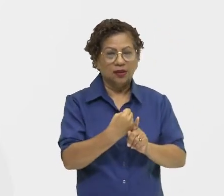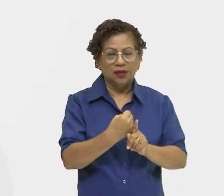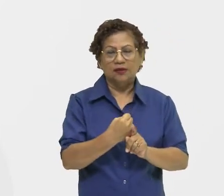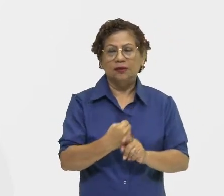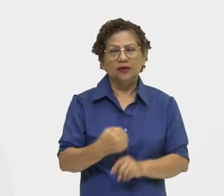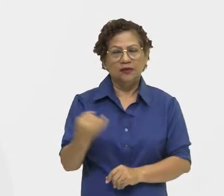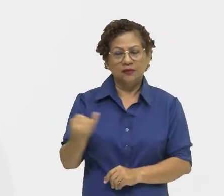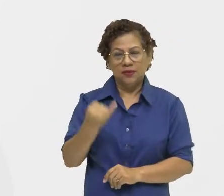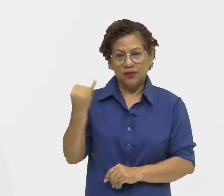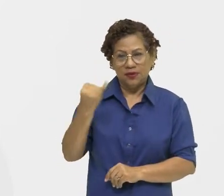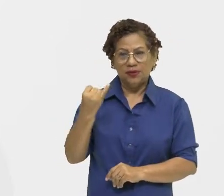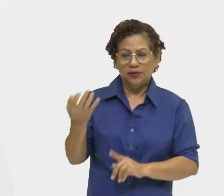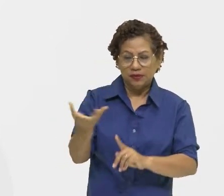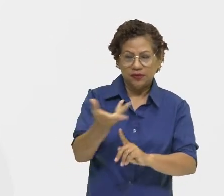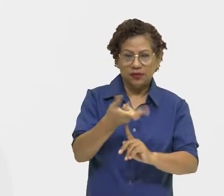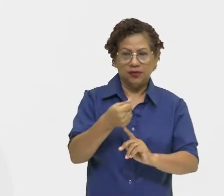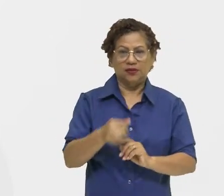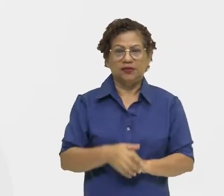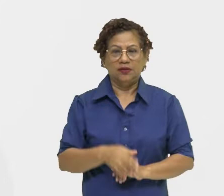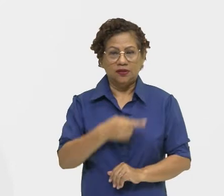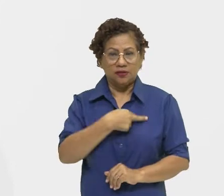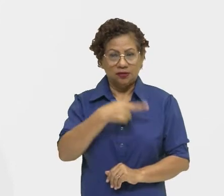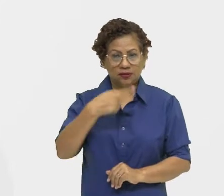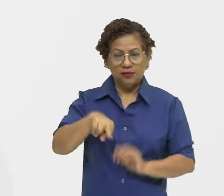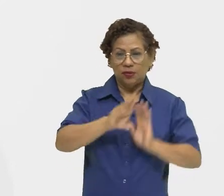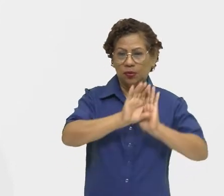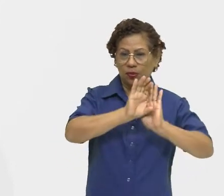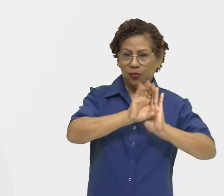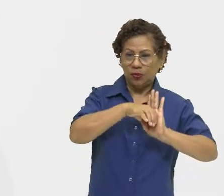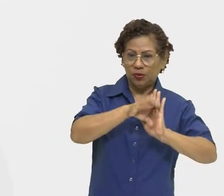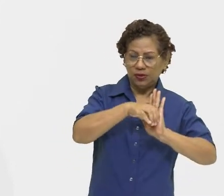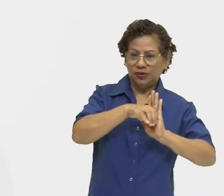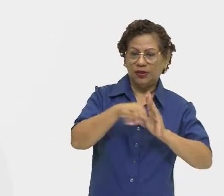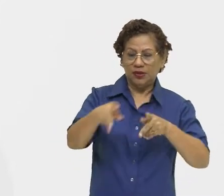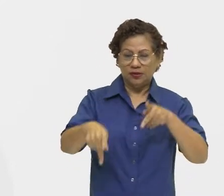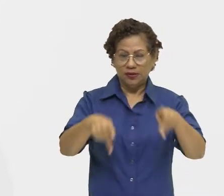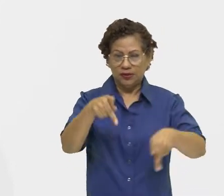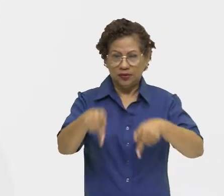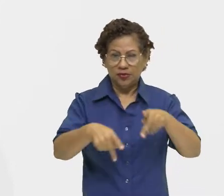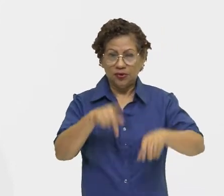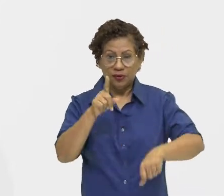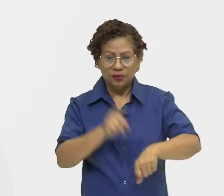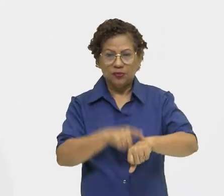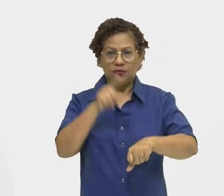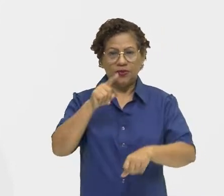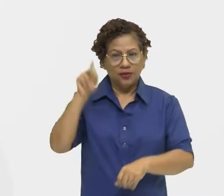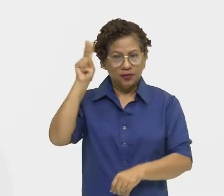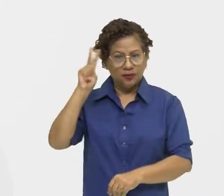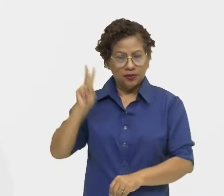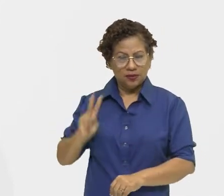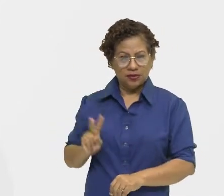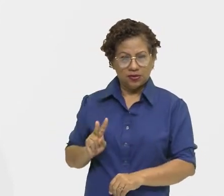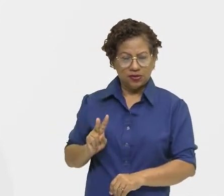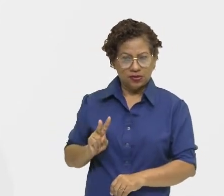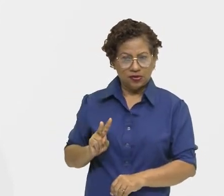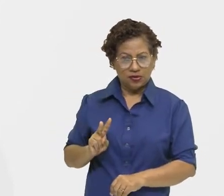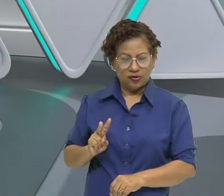artística. Então, a religião, o conceito da religião daquele povo naquele momento histórico,